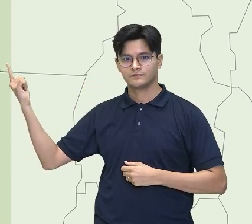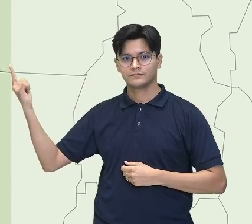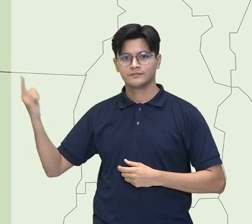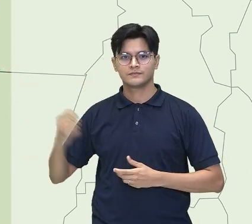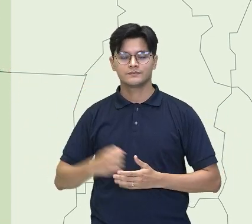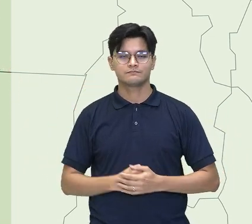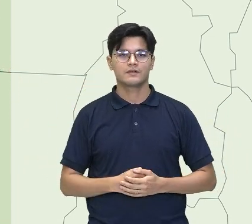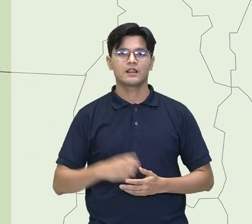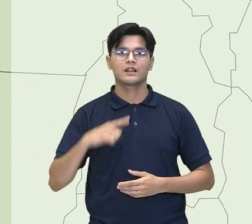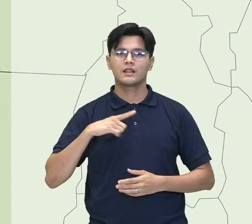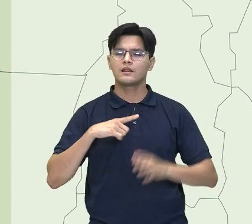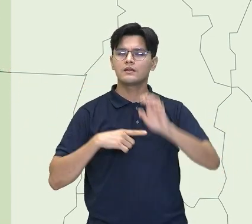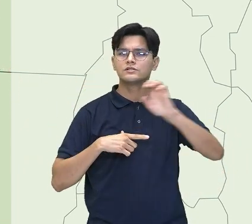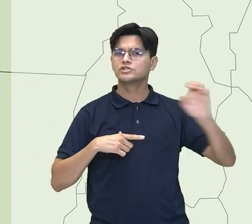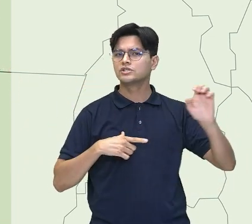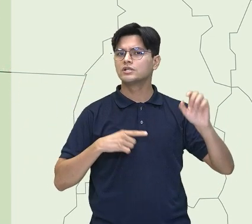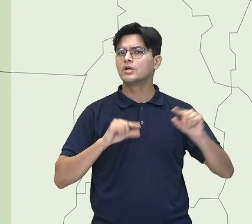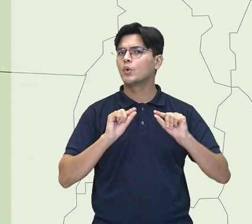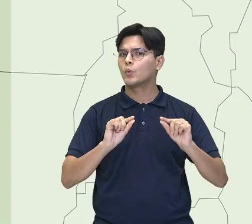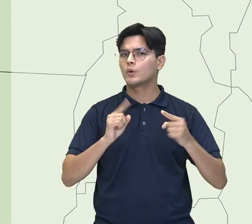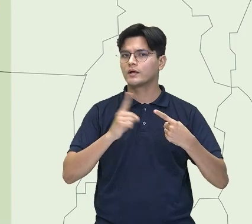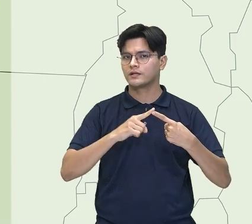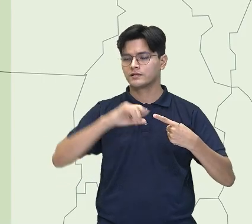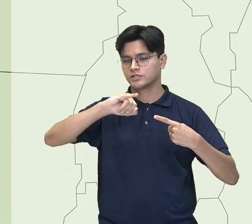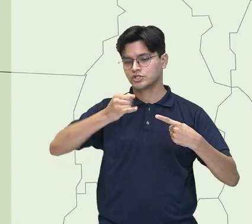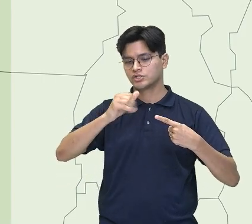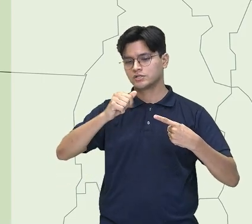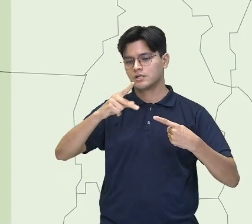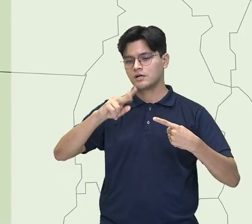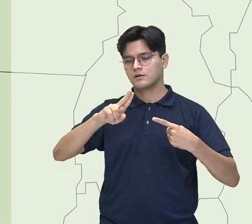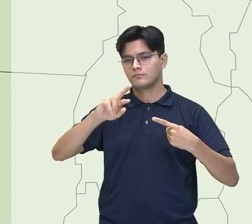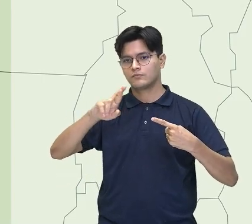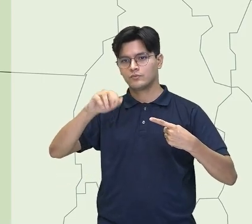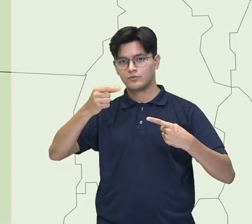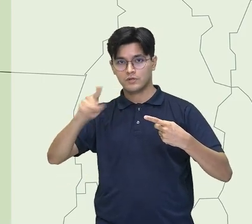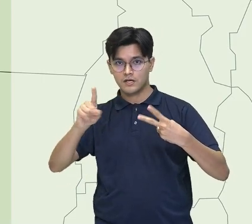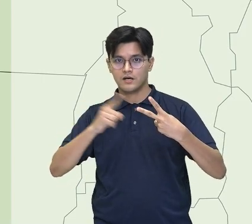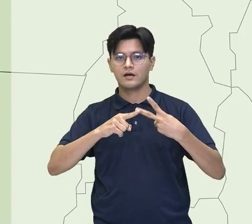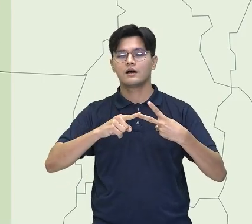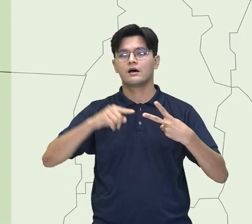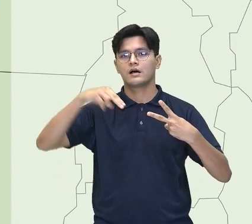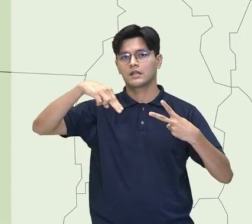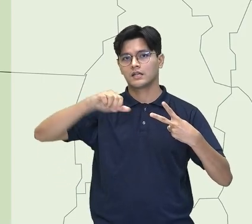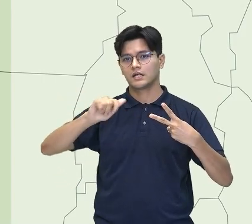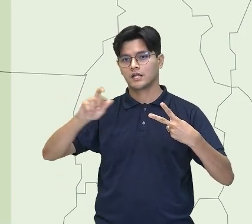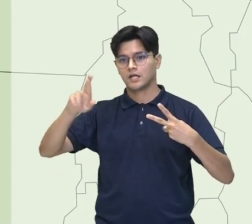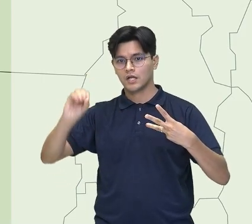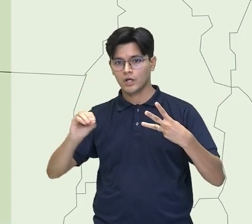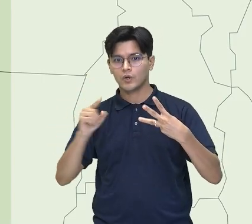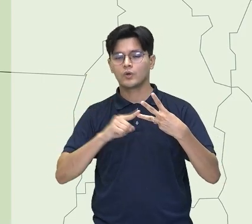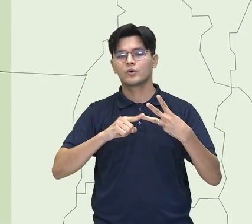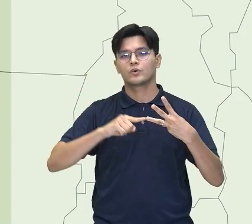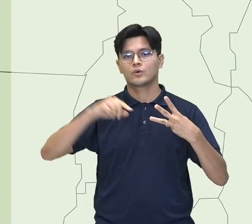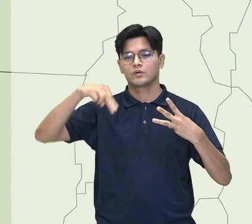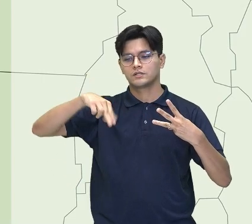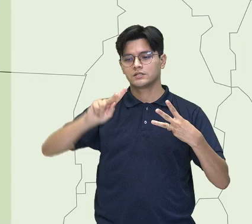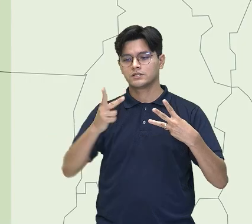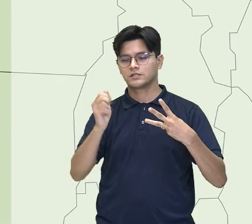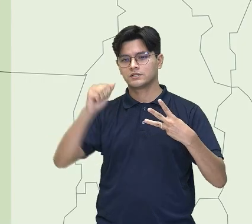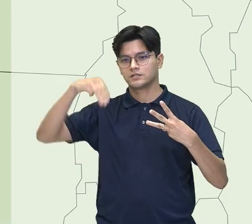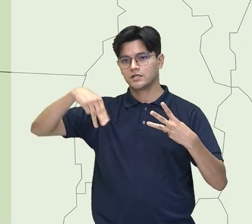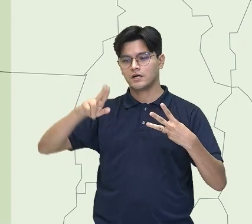margem esquerda, como exemplo, o rio Japurá, o rio Negro, o rio Atumã, o rio Inhamundá, o